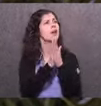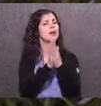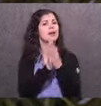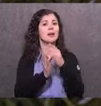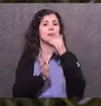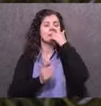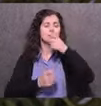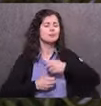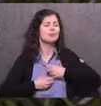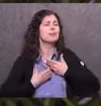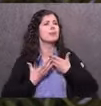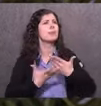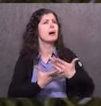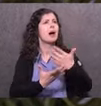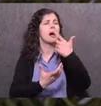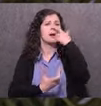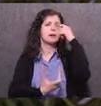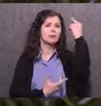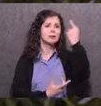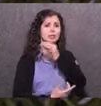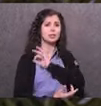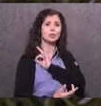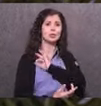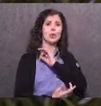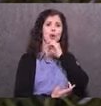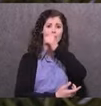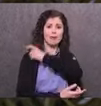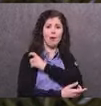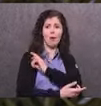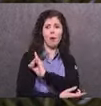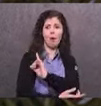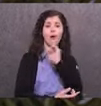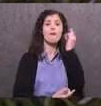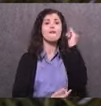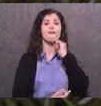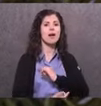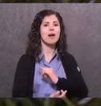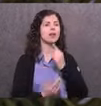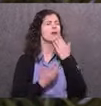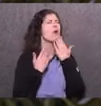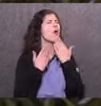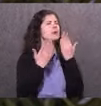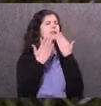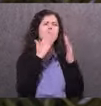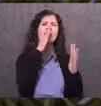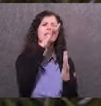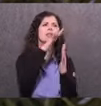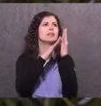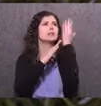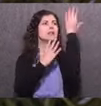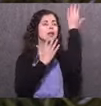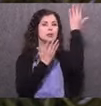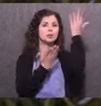nome do Senhor! Hosana nas alturas!